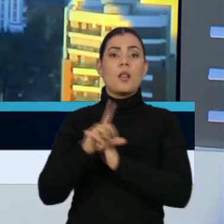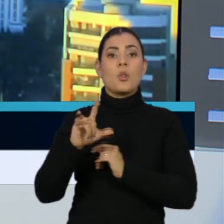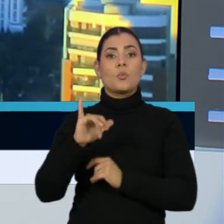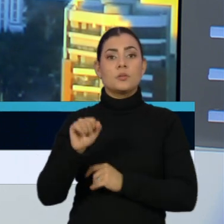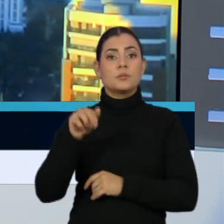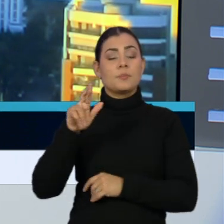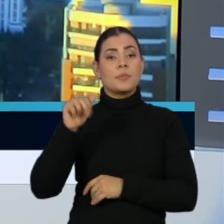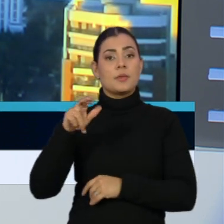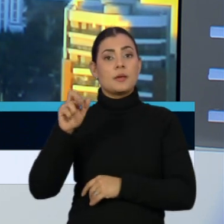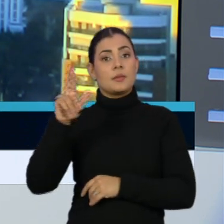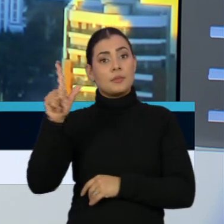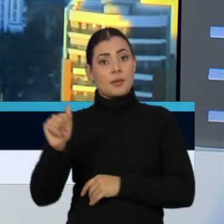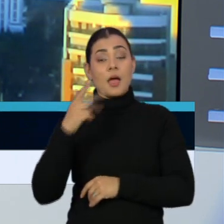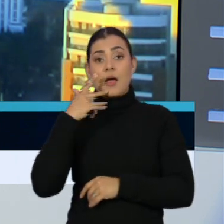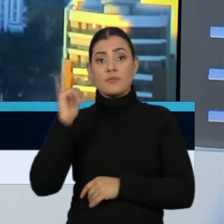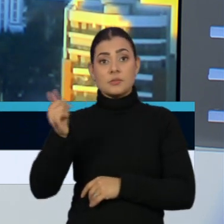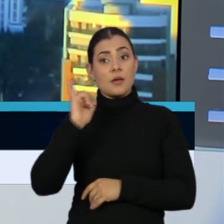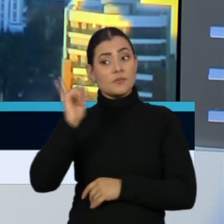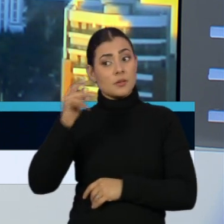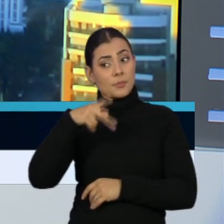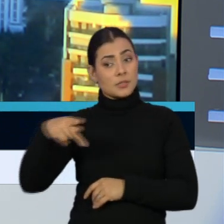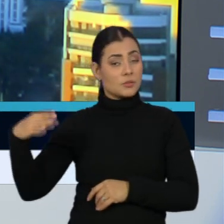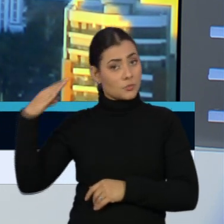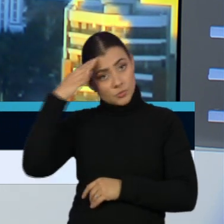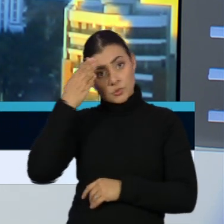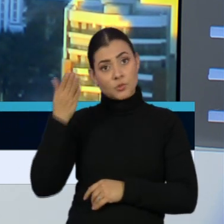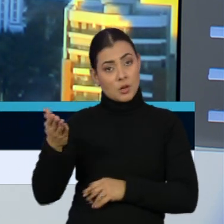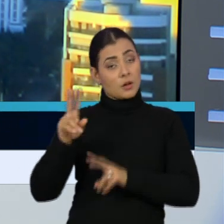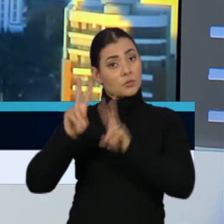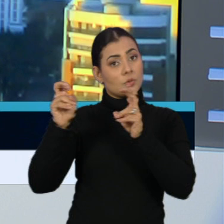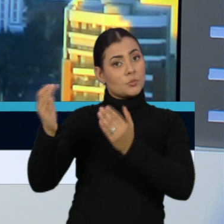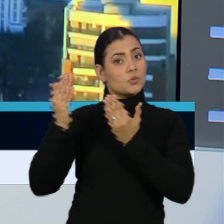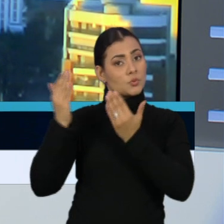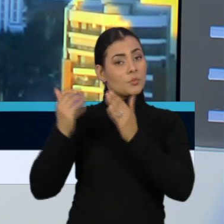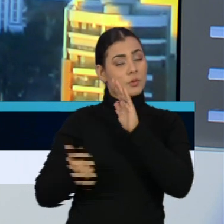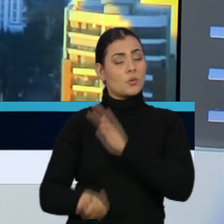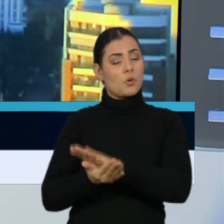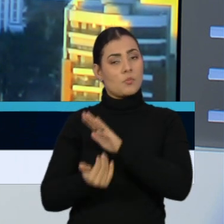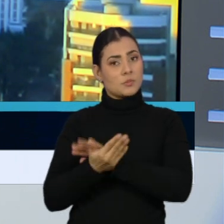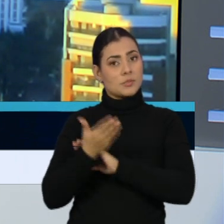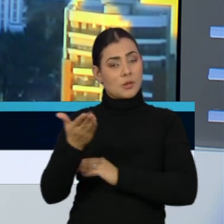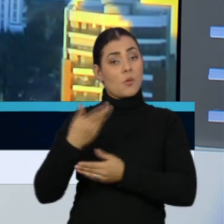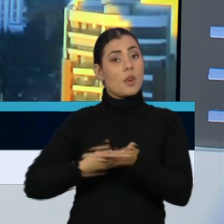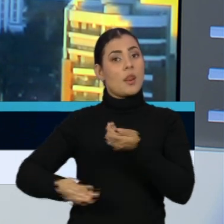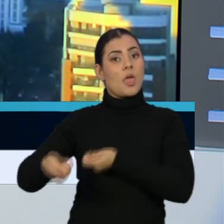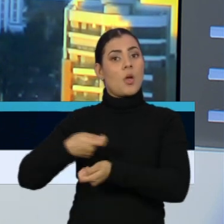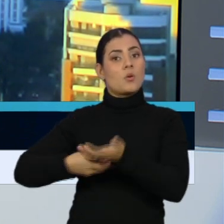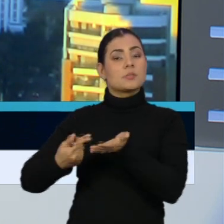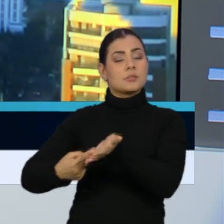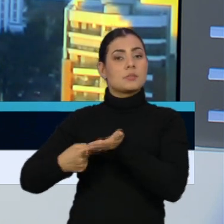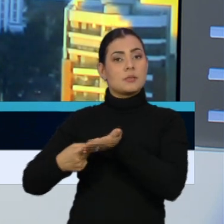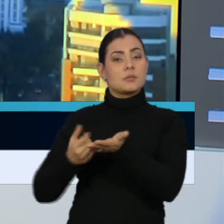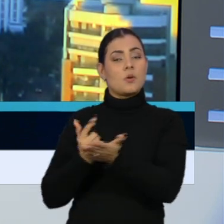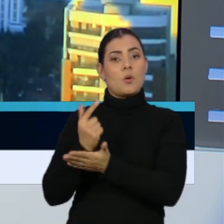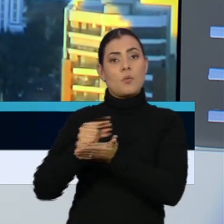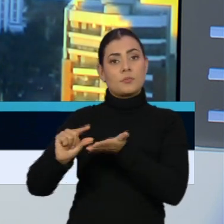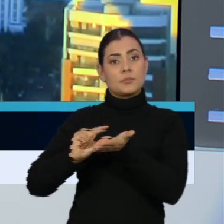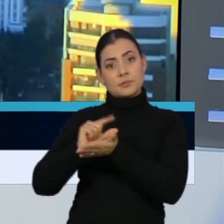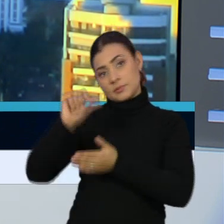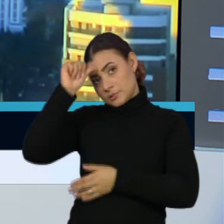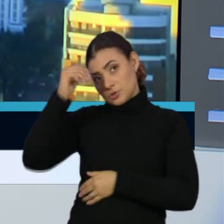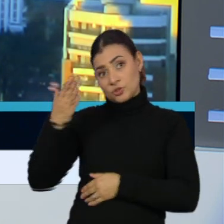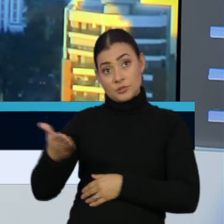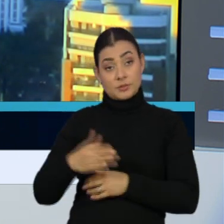Miranda, que afirmou ter avisado o presidente Jair Bolsonaro sobre suspeita de corrupção nas negociações para a compra da vacina indiana